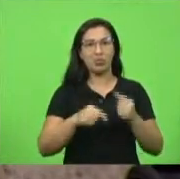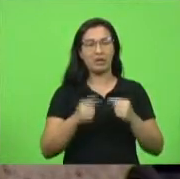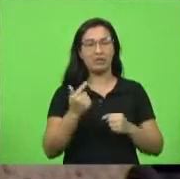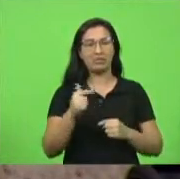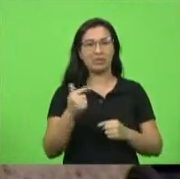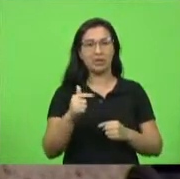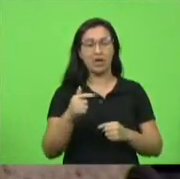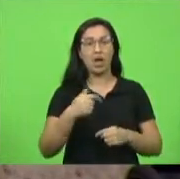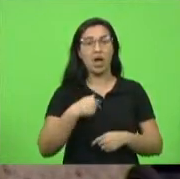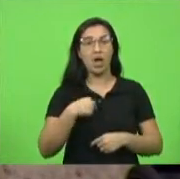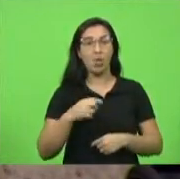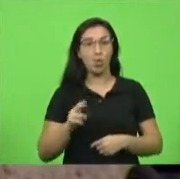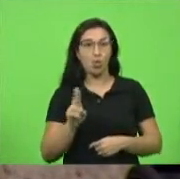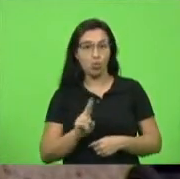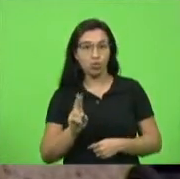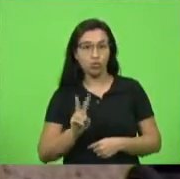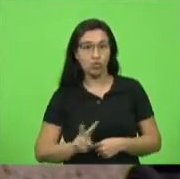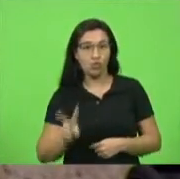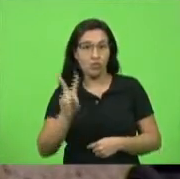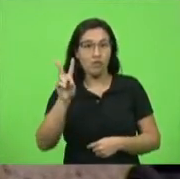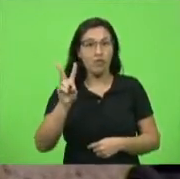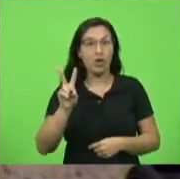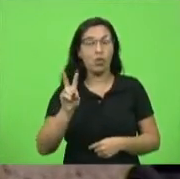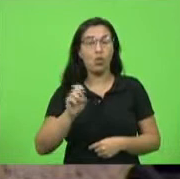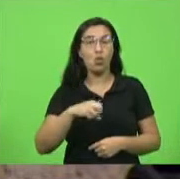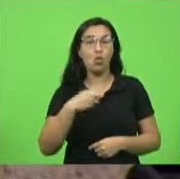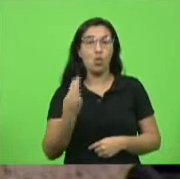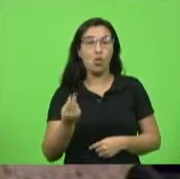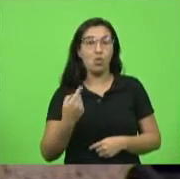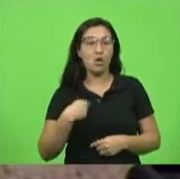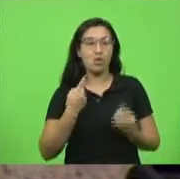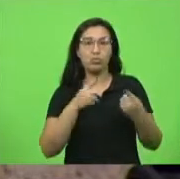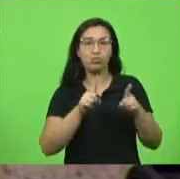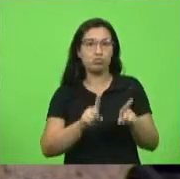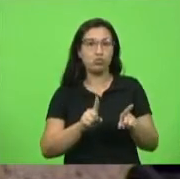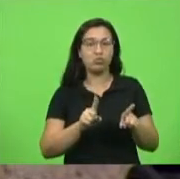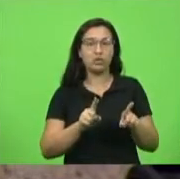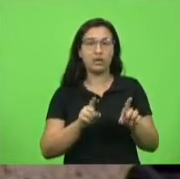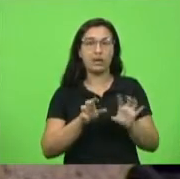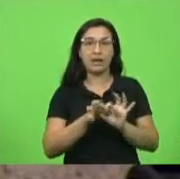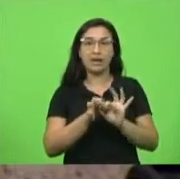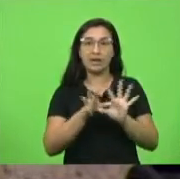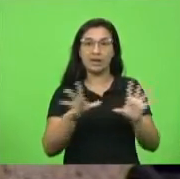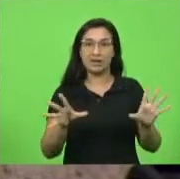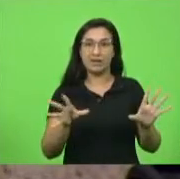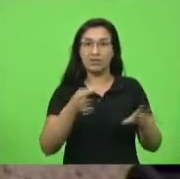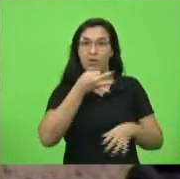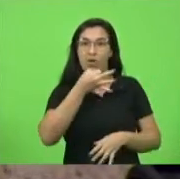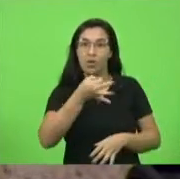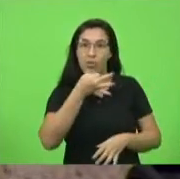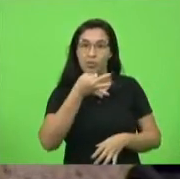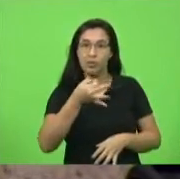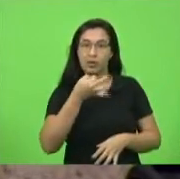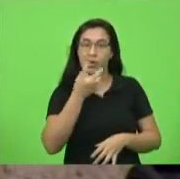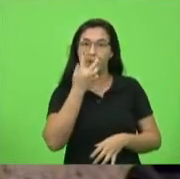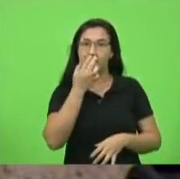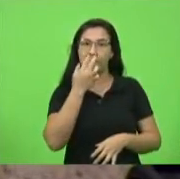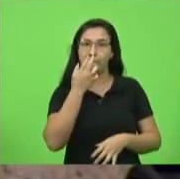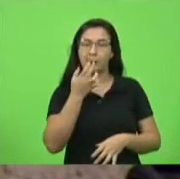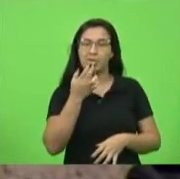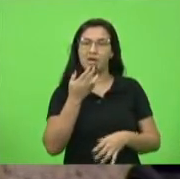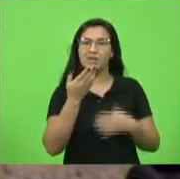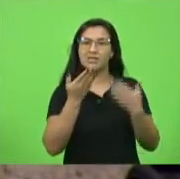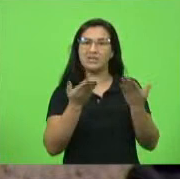um valor ou não utilizo um valor. A liberdade de expressão se tornou apenas um instrumento a